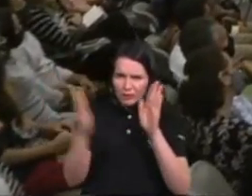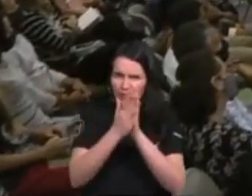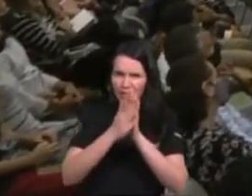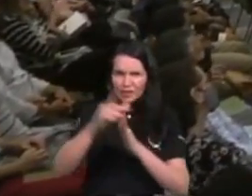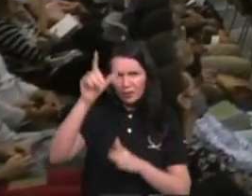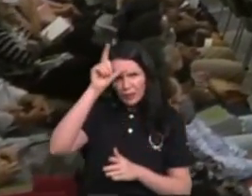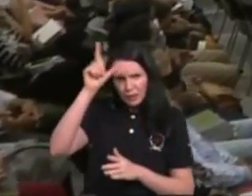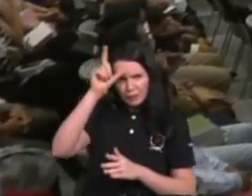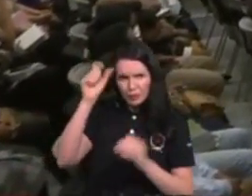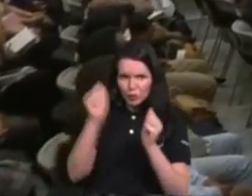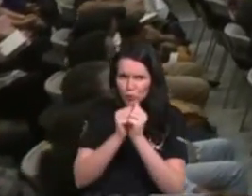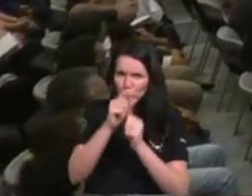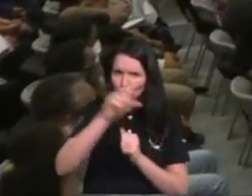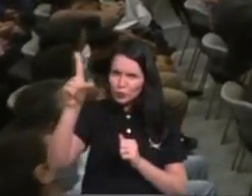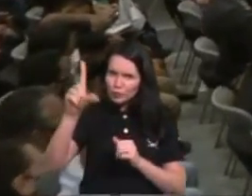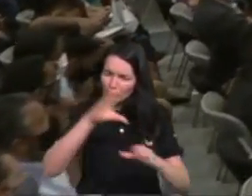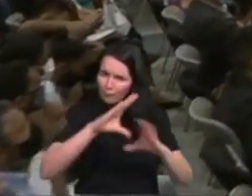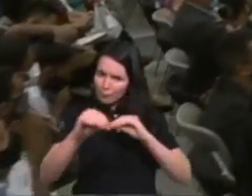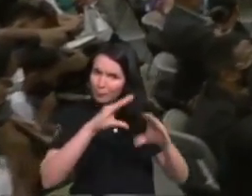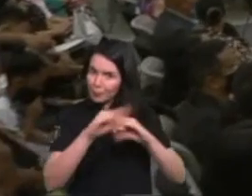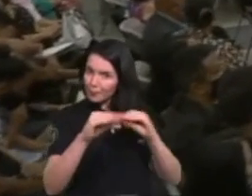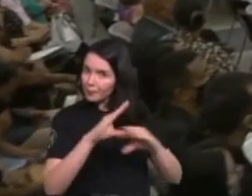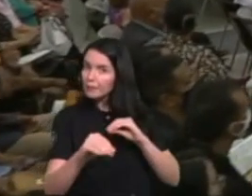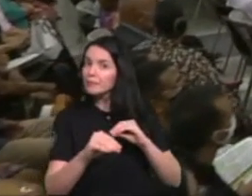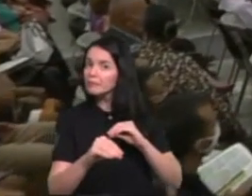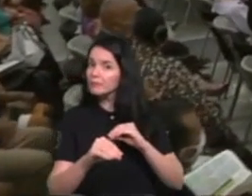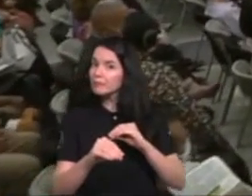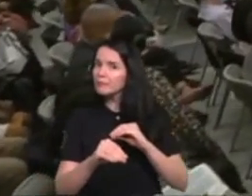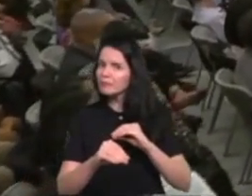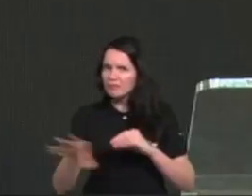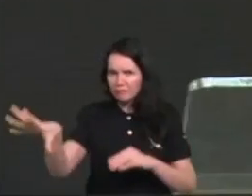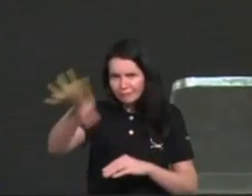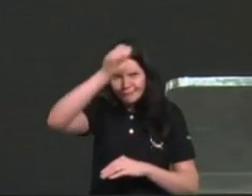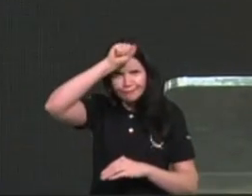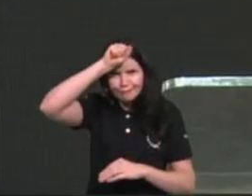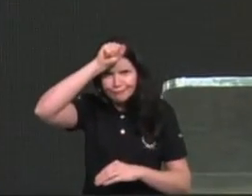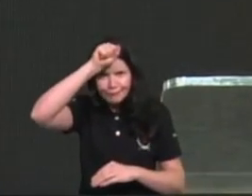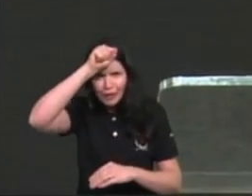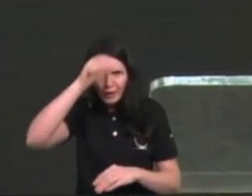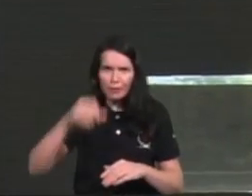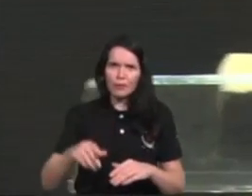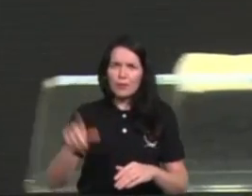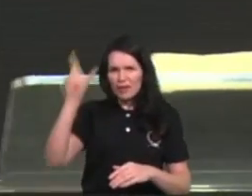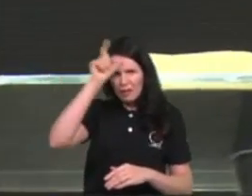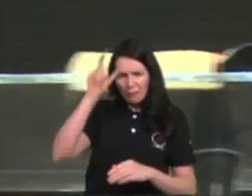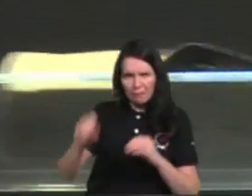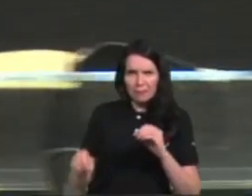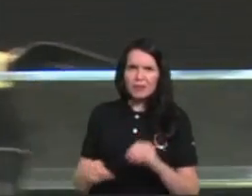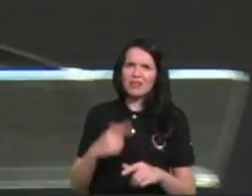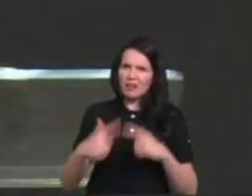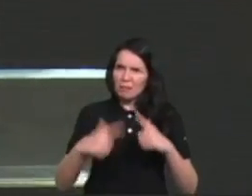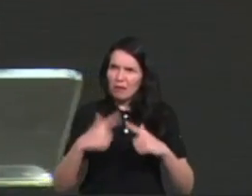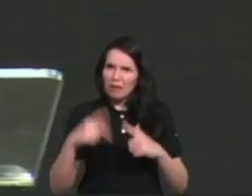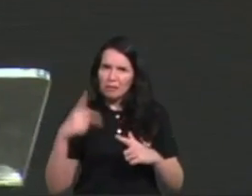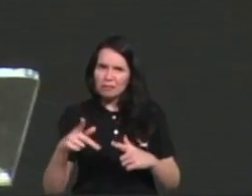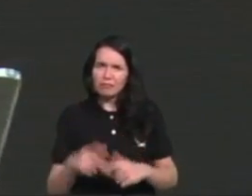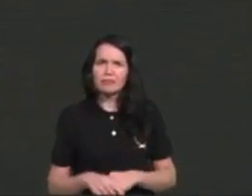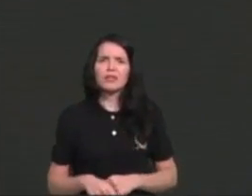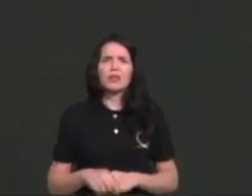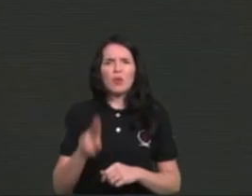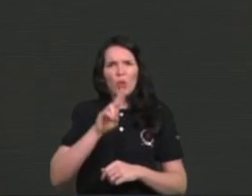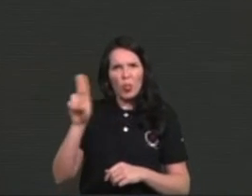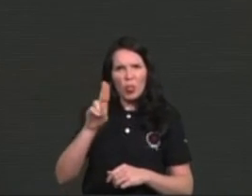capeta com Deus que ele vai fugir não tem macumba não tem obra do diabo pode botar teu nome no meio do